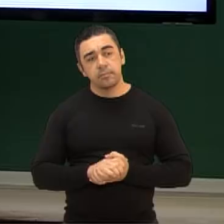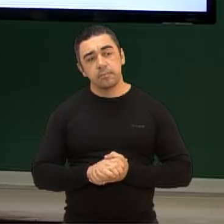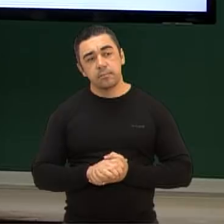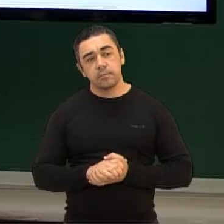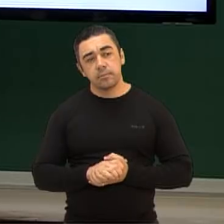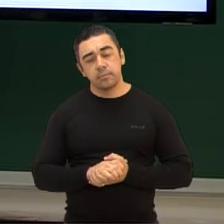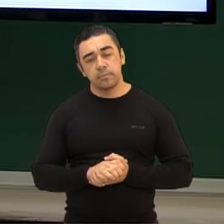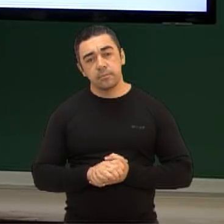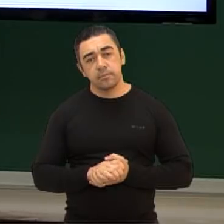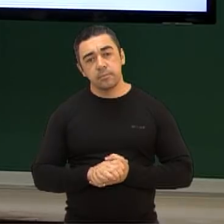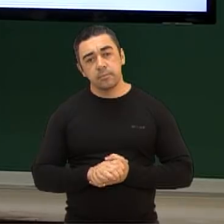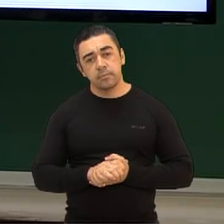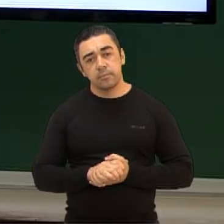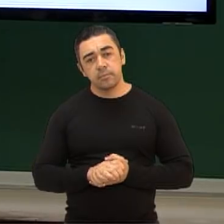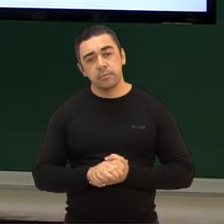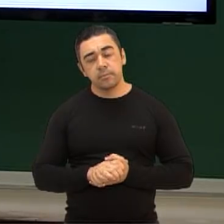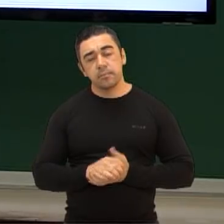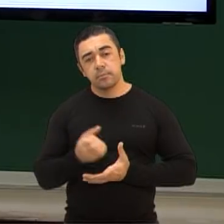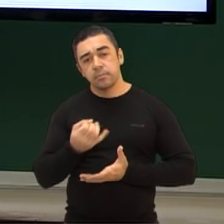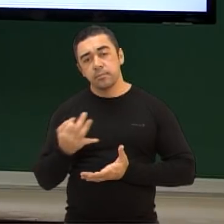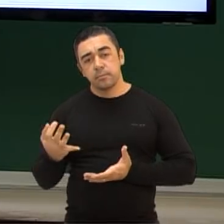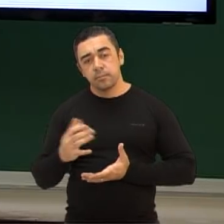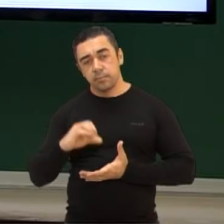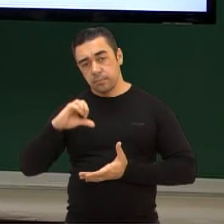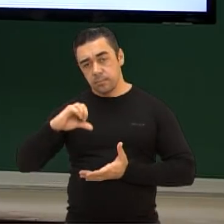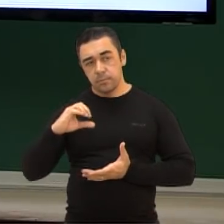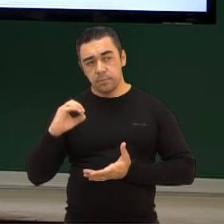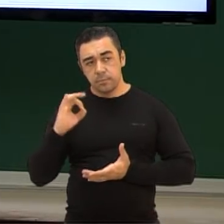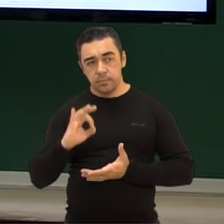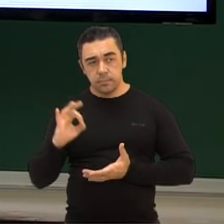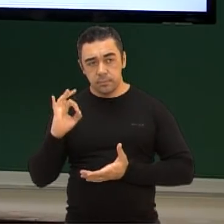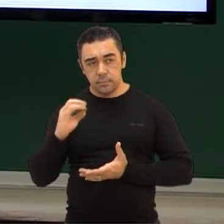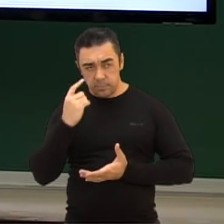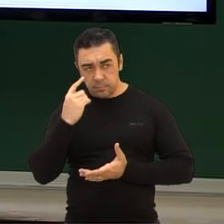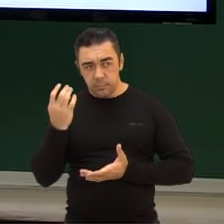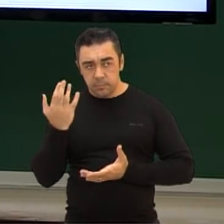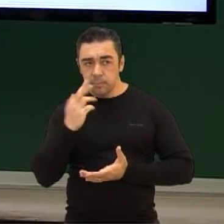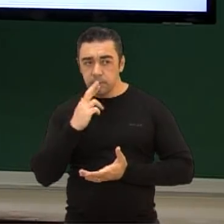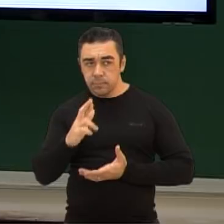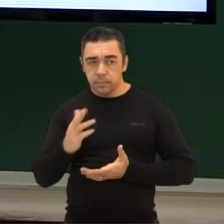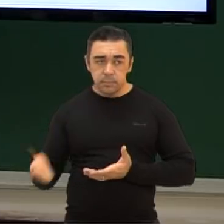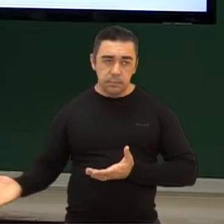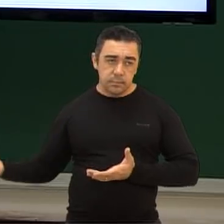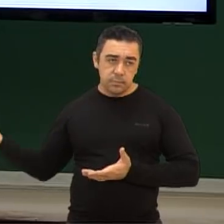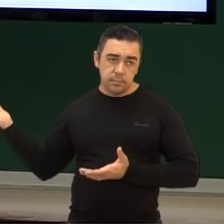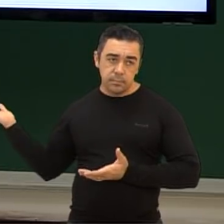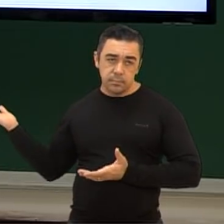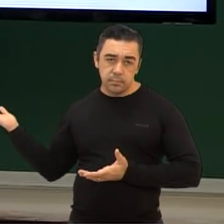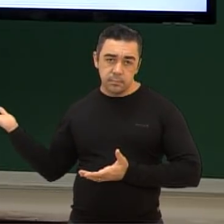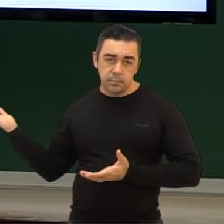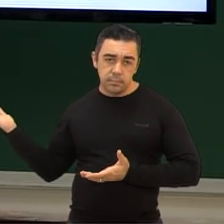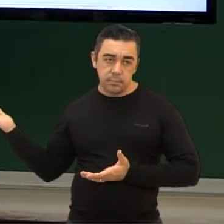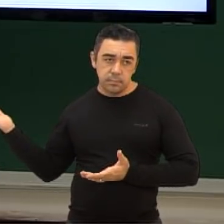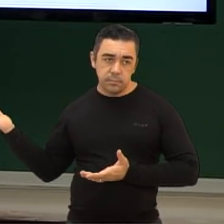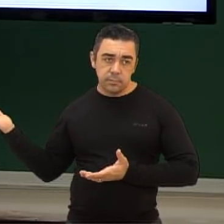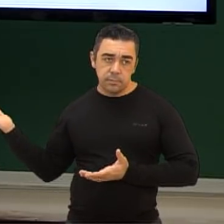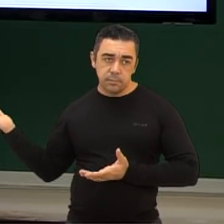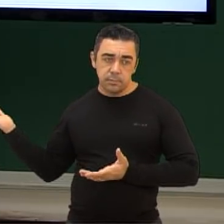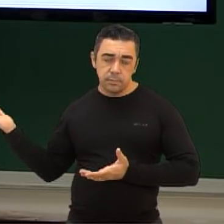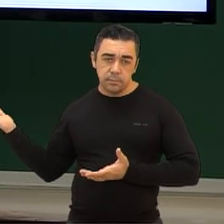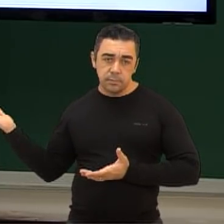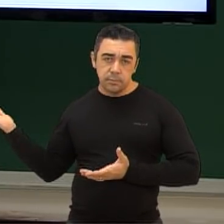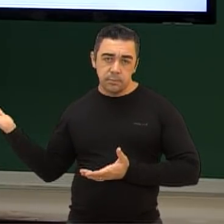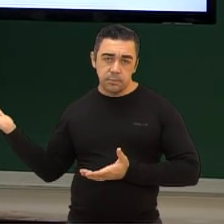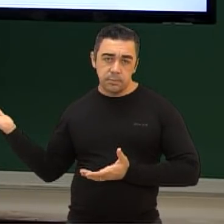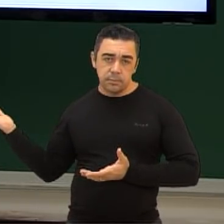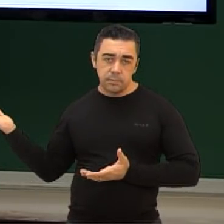este ângulo representa um ângulo de 90 graus. Então, qual que é a nossa resposta certa? Ó, o